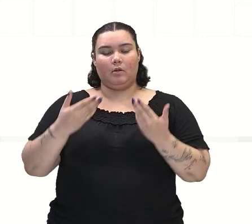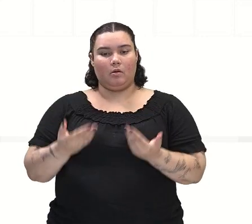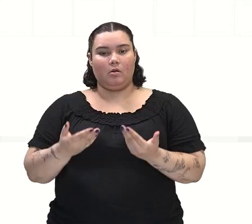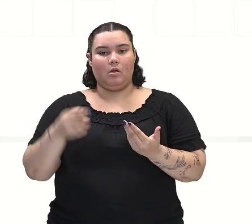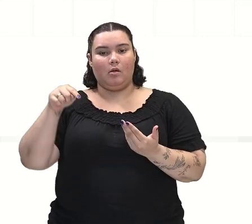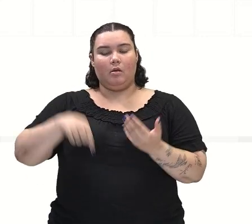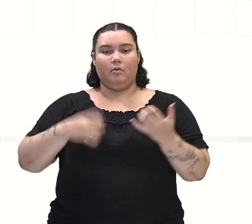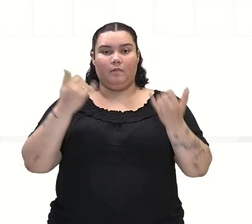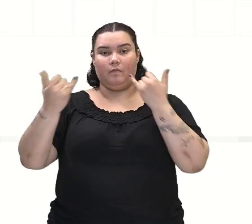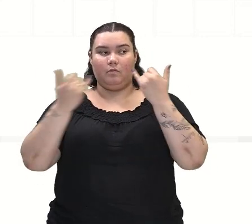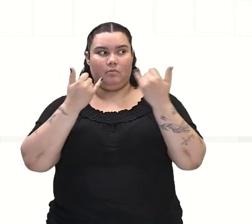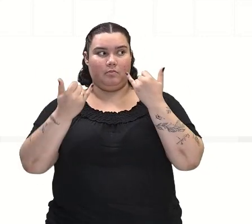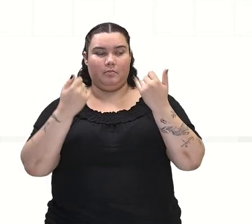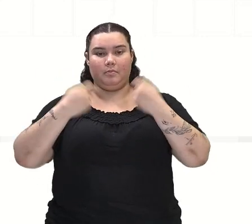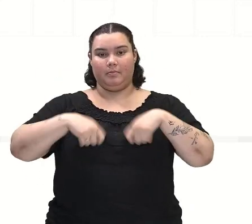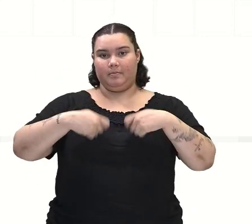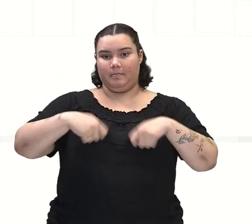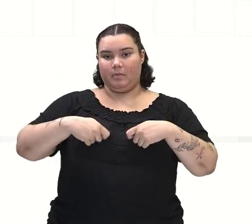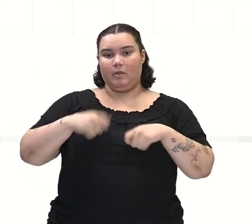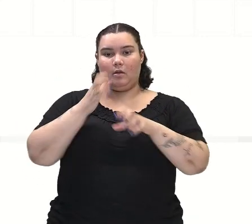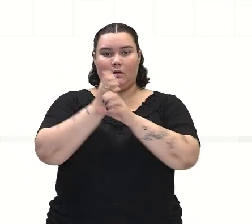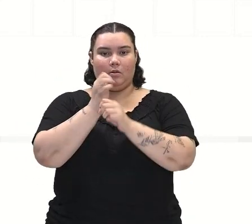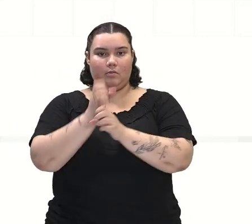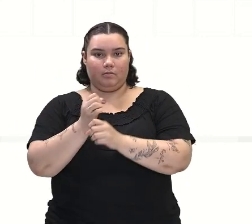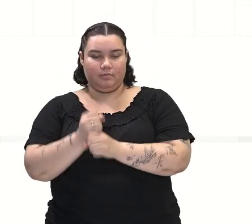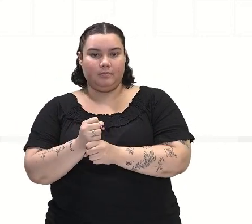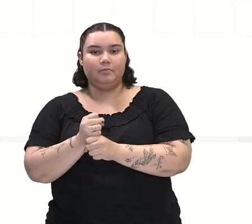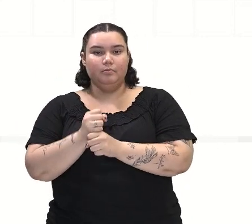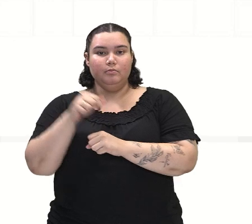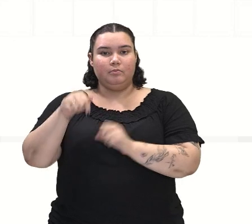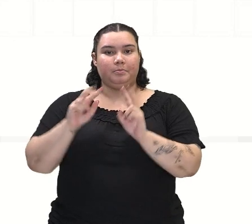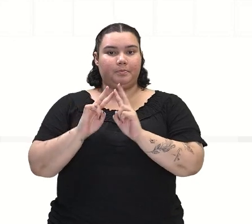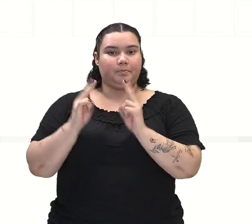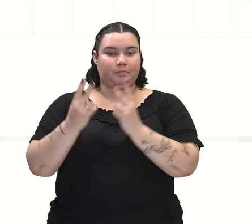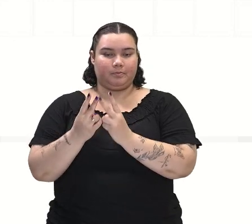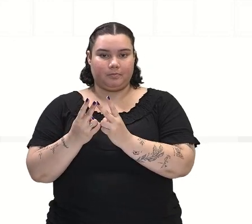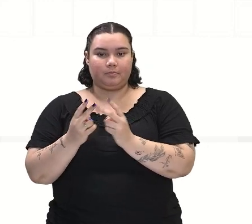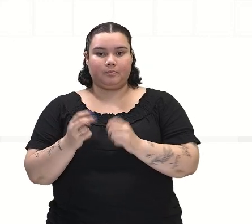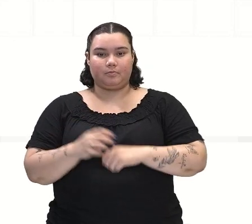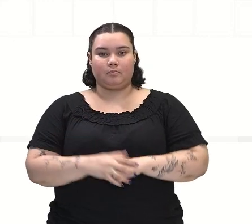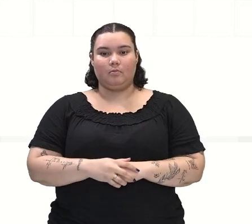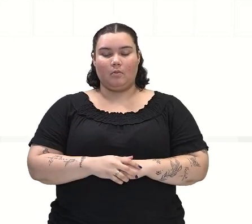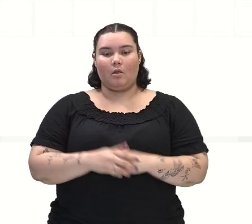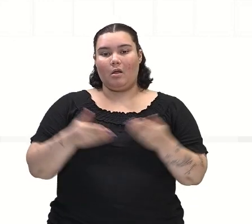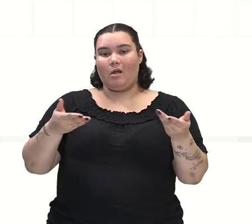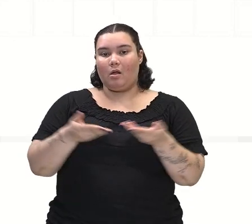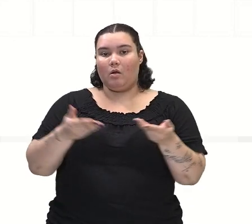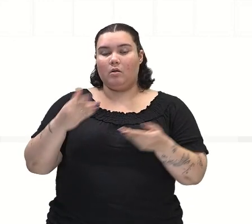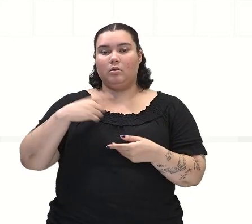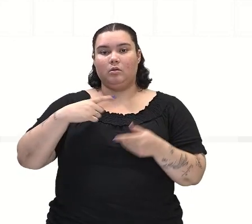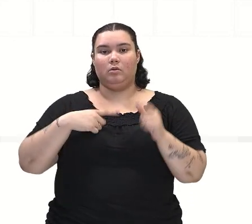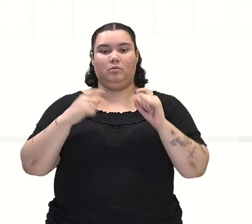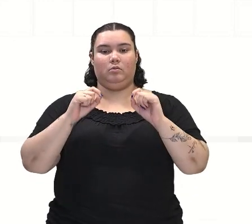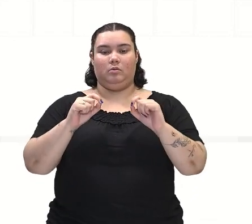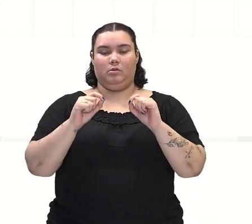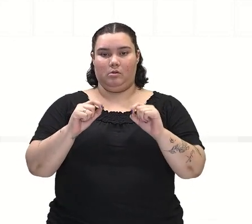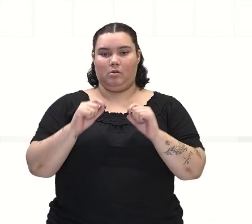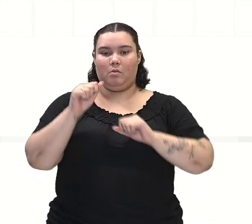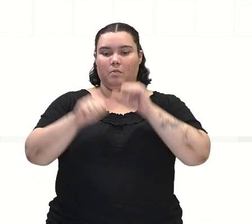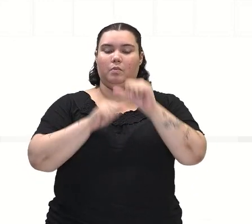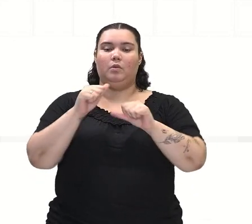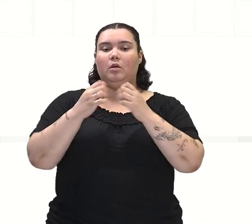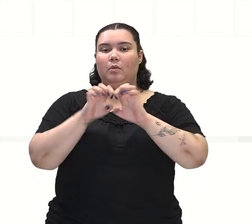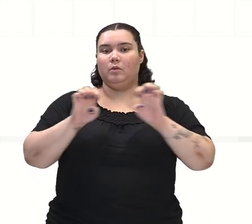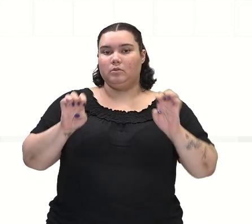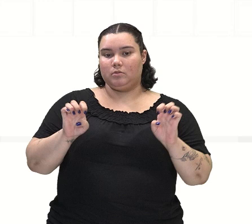as informações que eu preciso para calcular esse volume. Né? Agora eu vou somente substituir na fórmula,